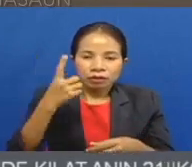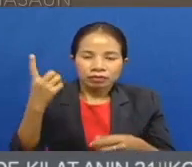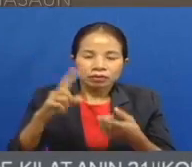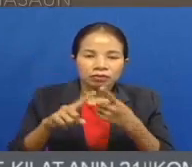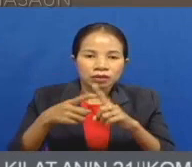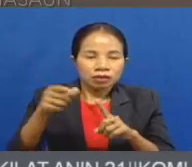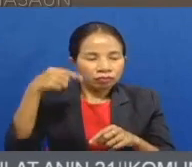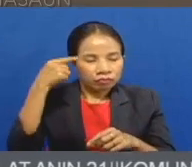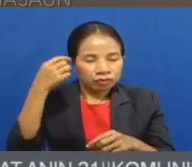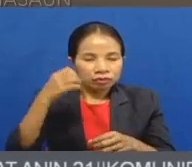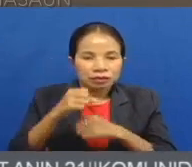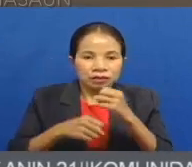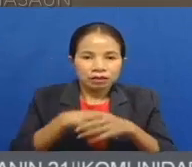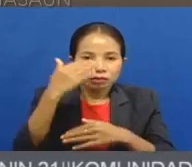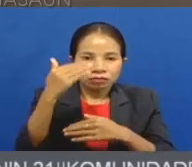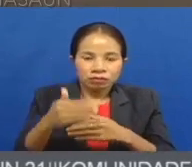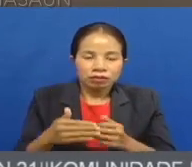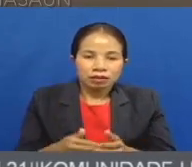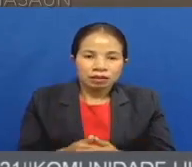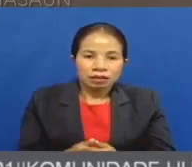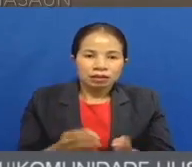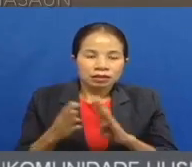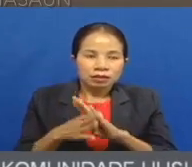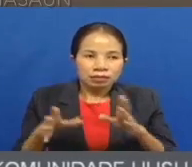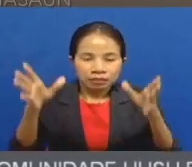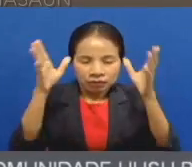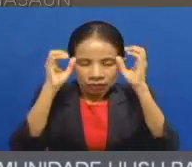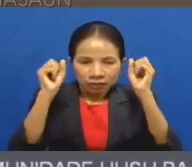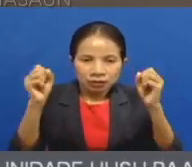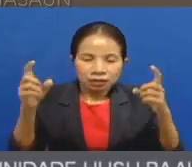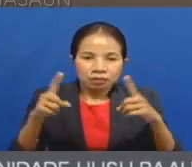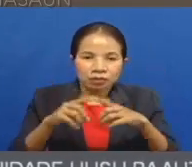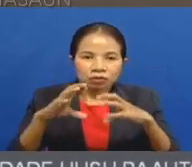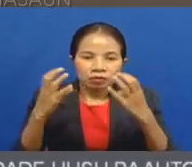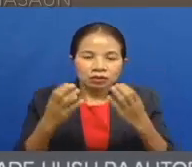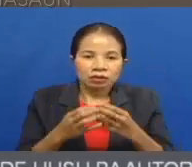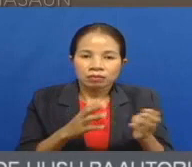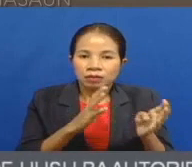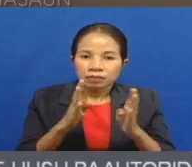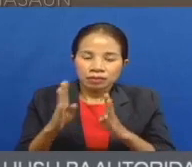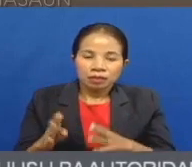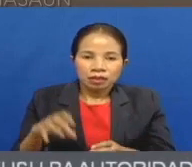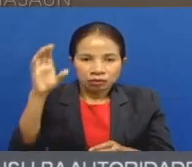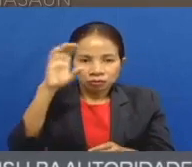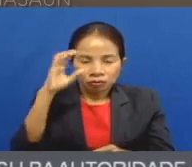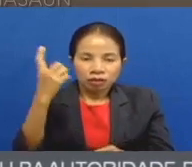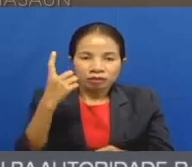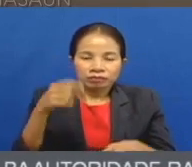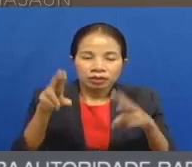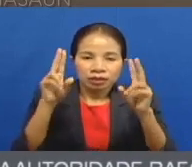Sira, Setina Moim, a presidência da comissão organizadora, a tubuca na parte um